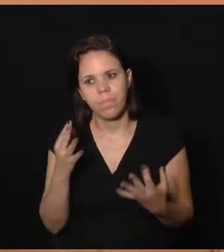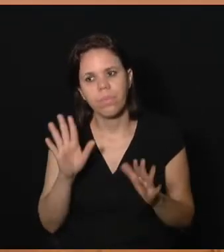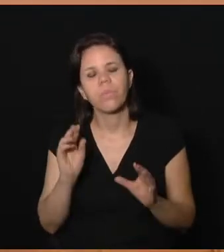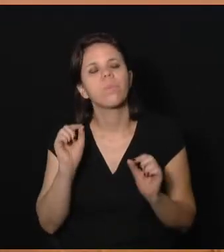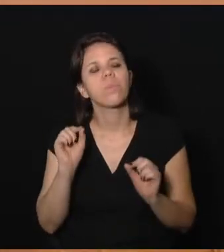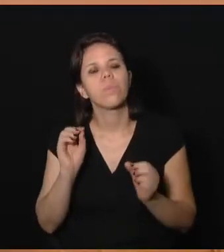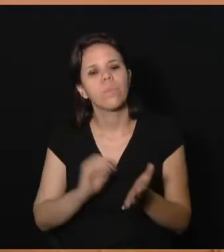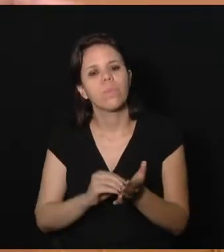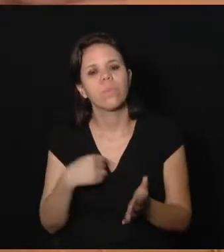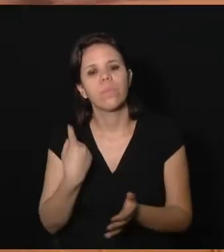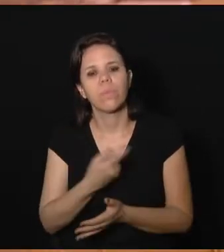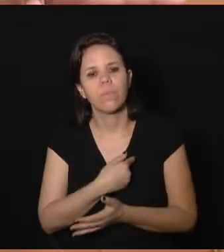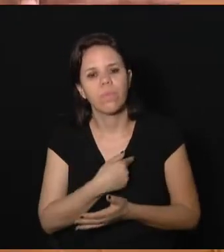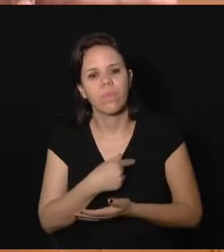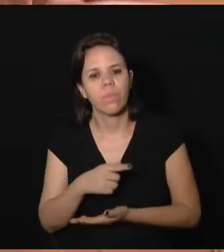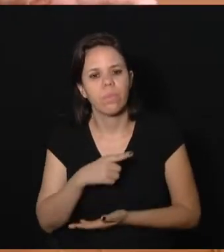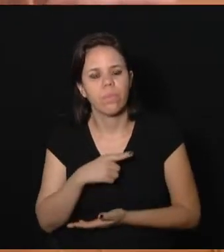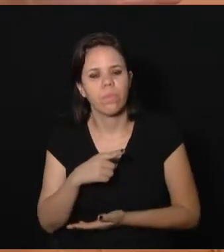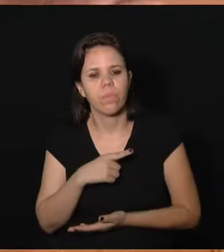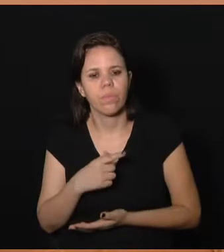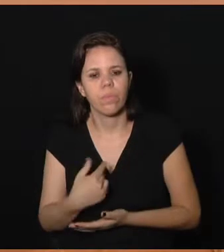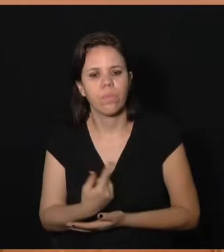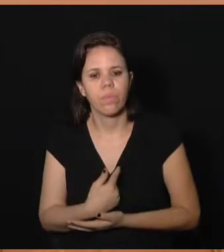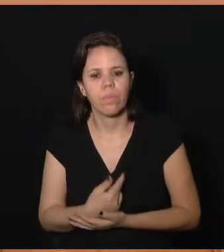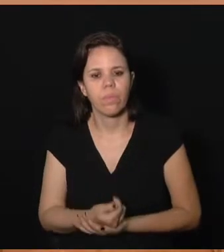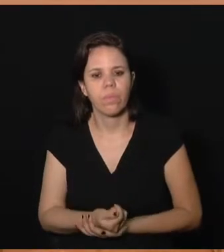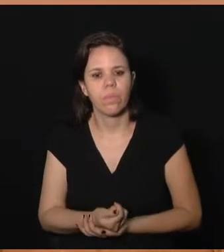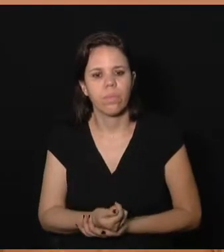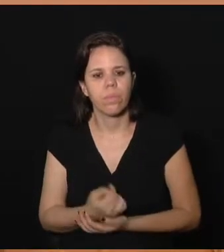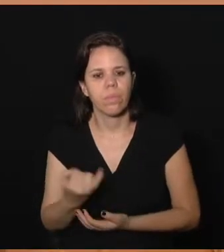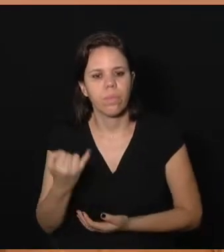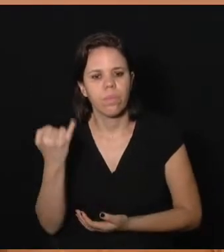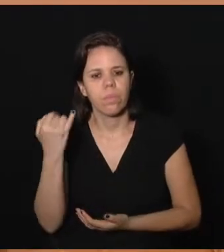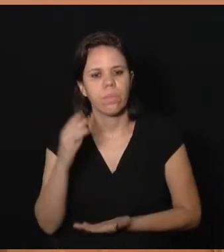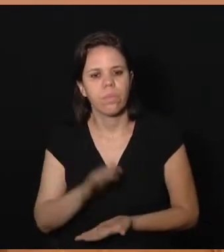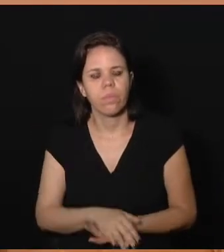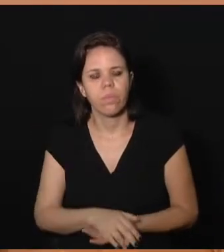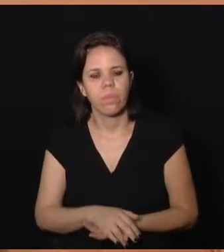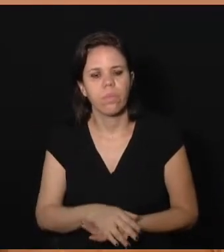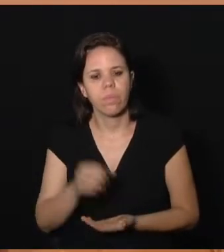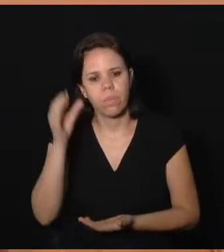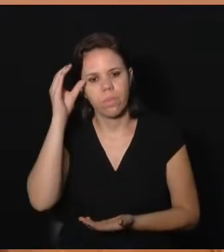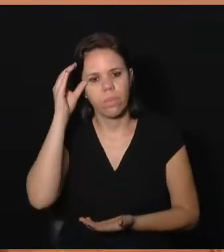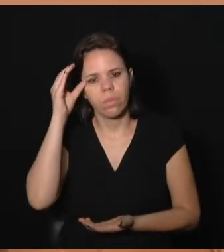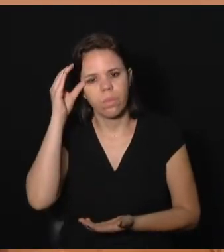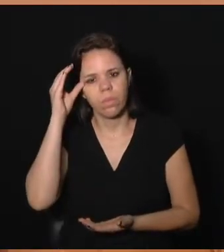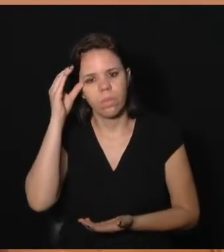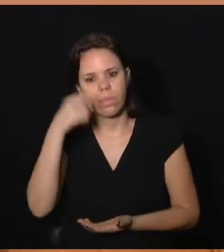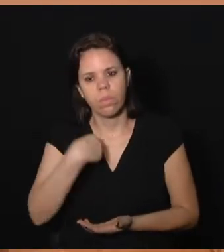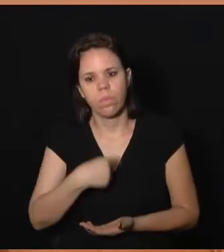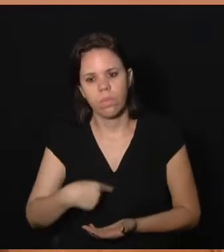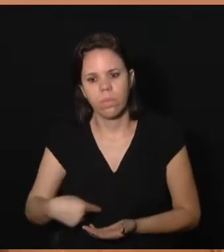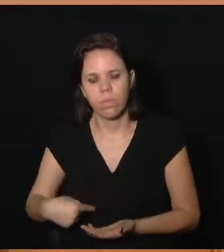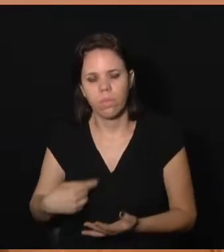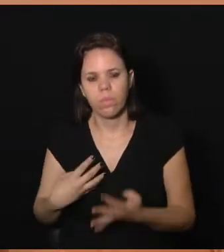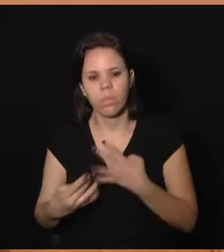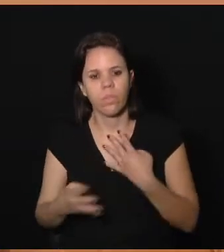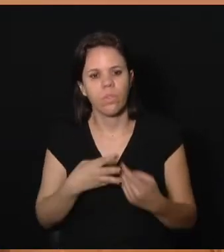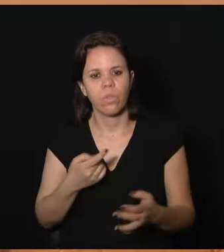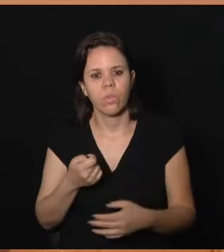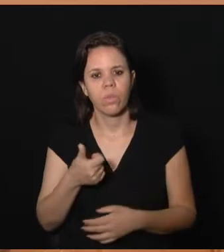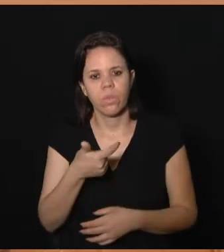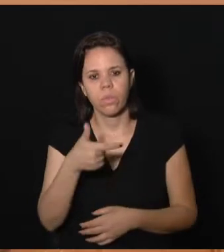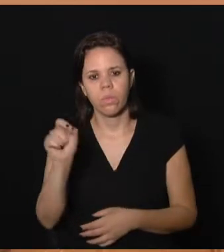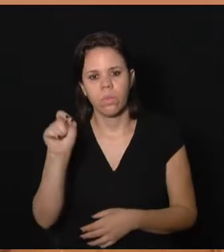falta para nós, né? Você falou uma coisa importante, né? A China multiplicou quase por 10 o